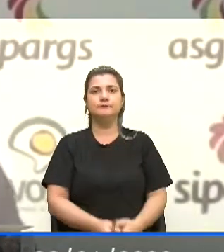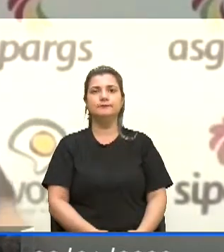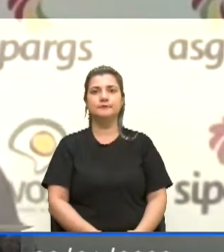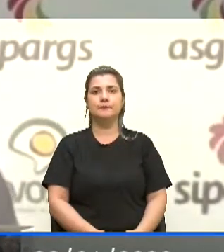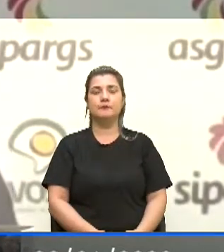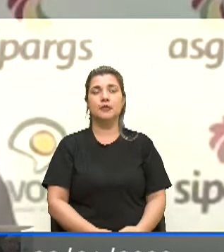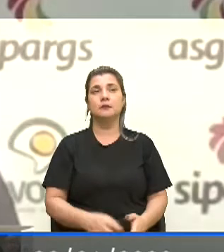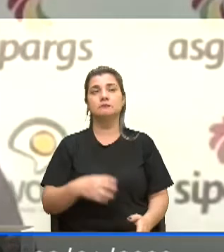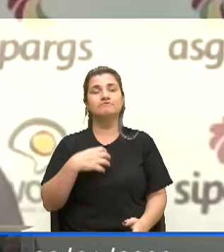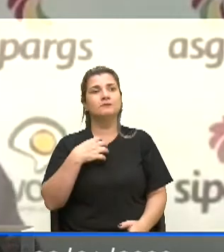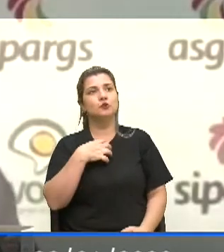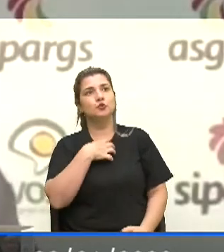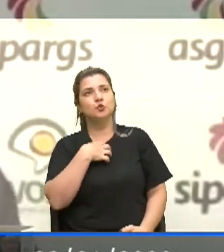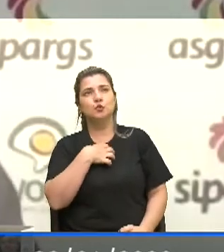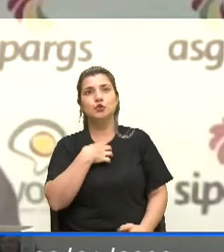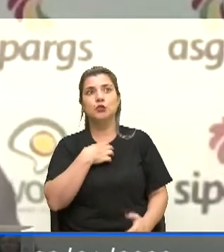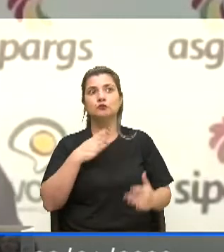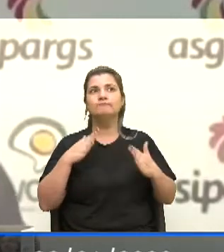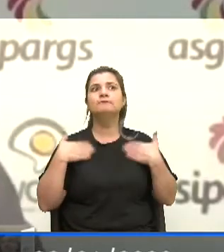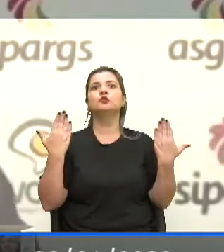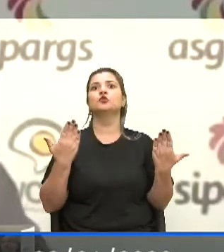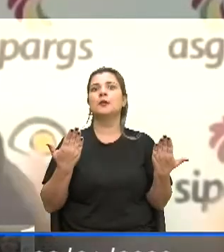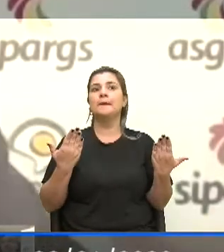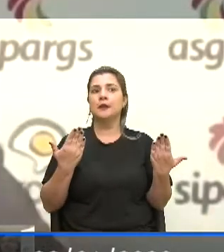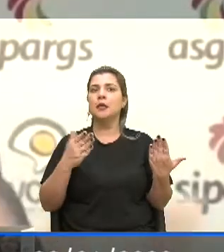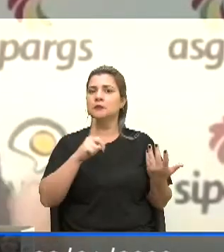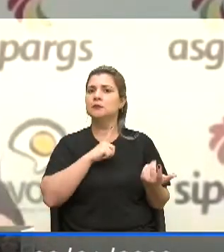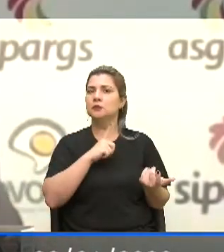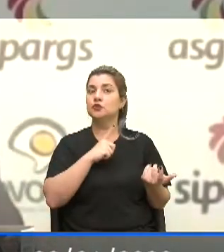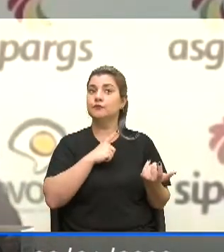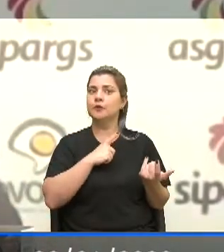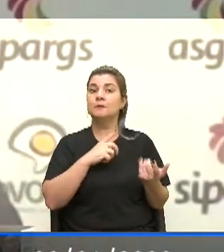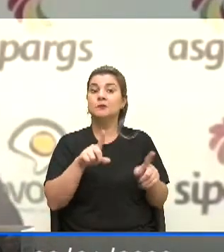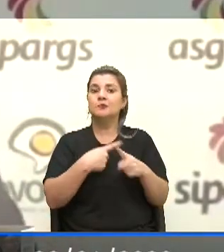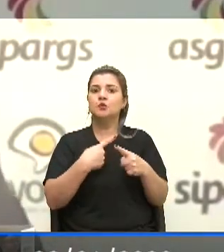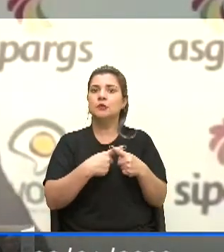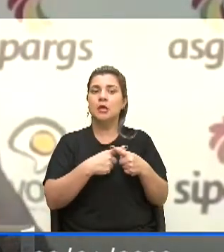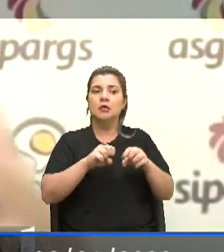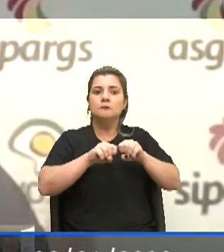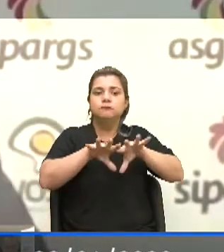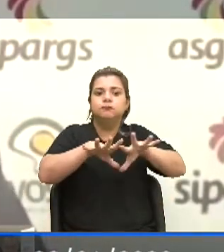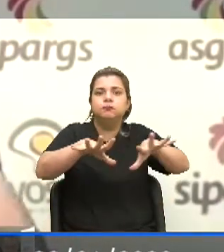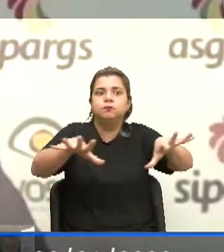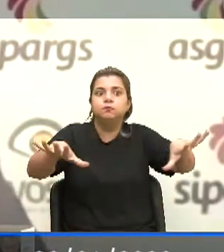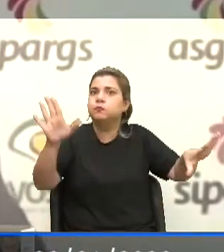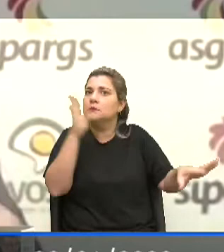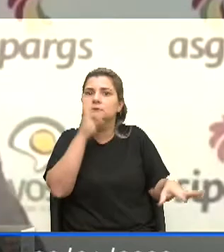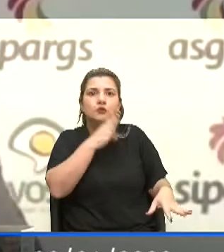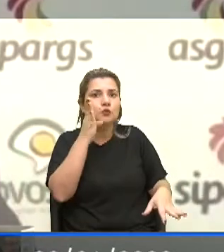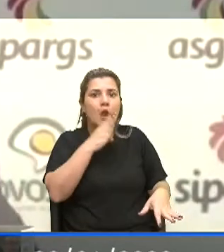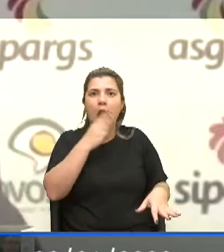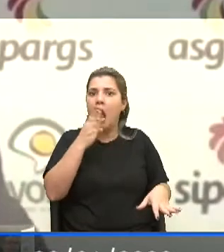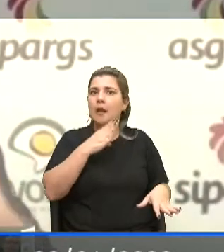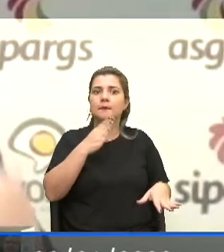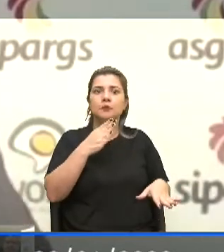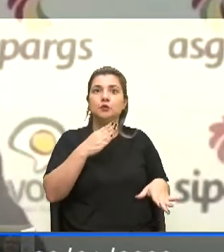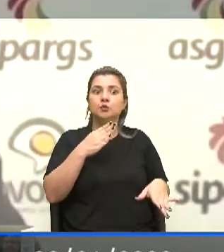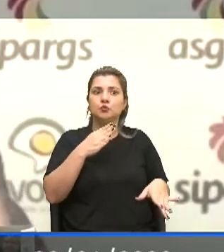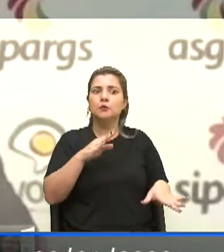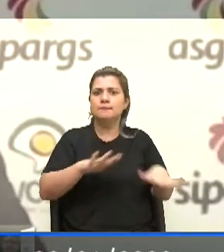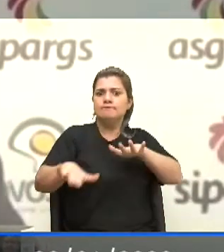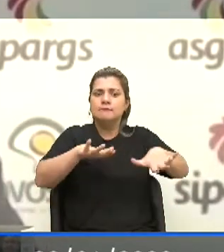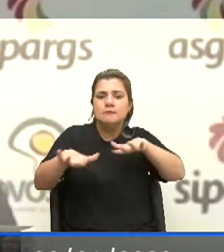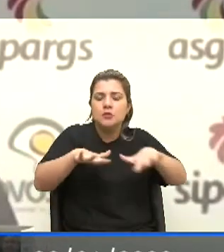de certa surpresa que nós tivemos, porque se começou a se espalhar muito rápido. E isso realmente mexe com a estrutura do